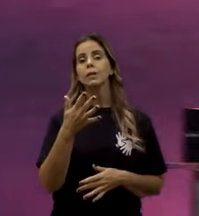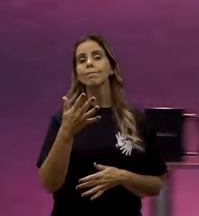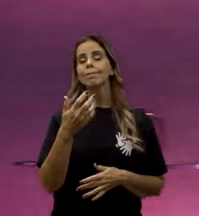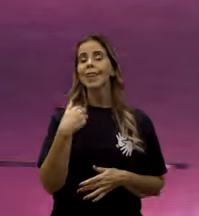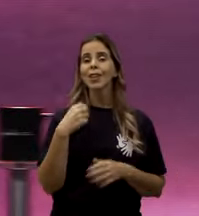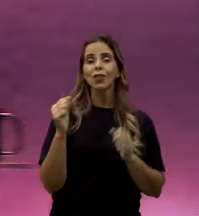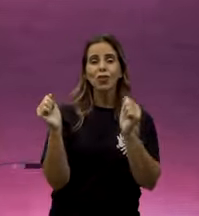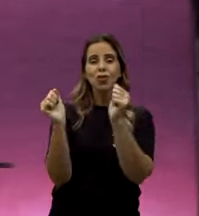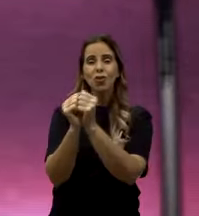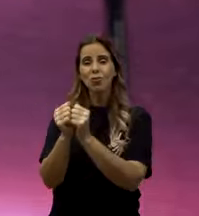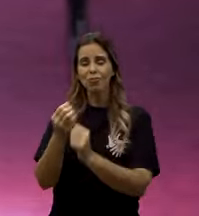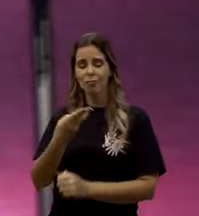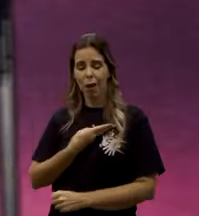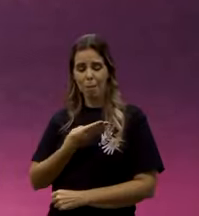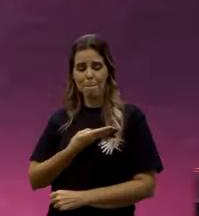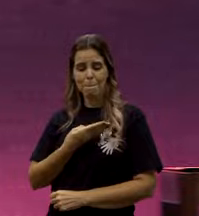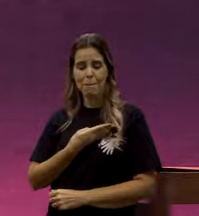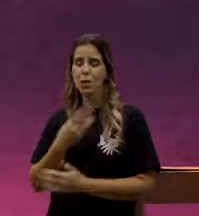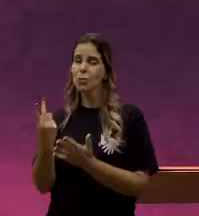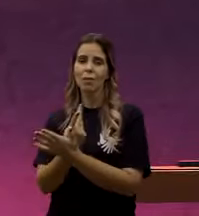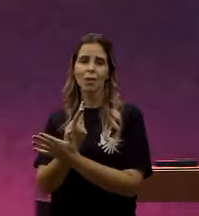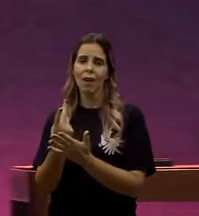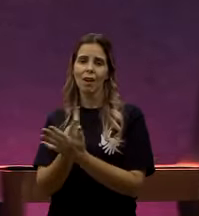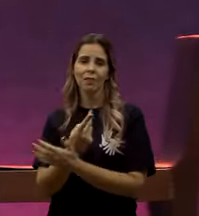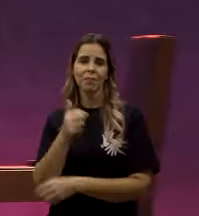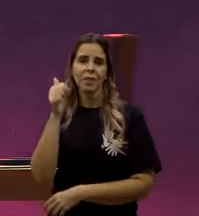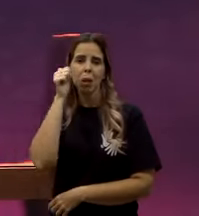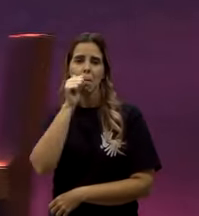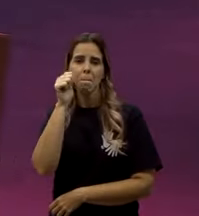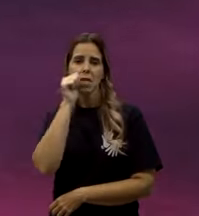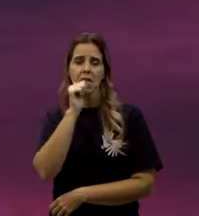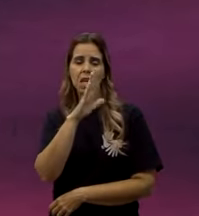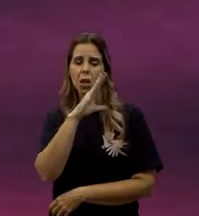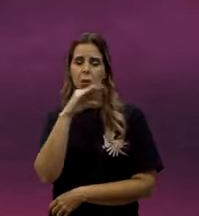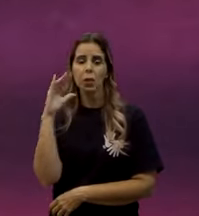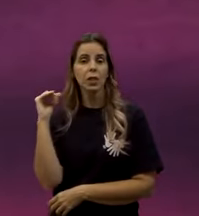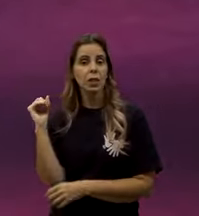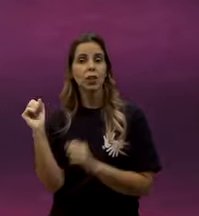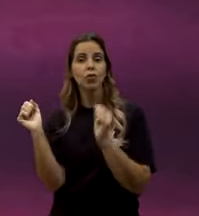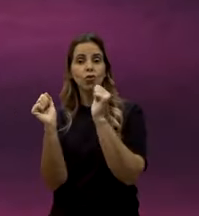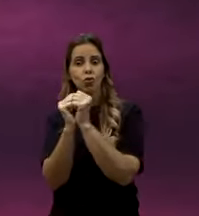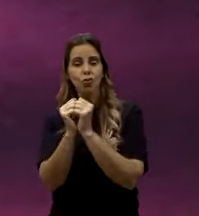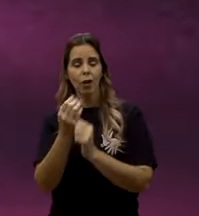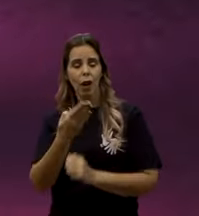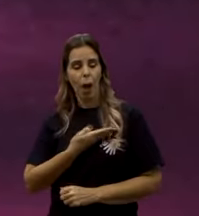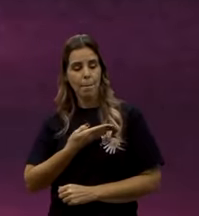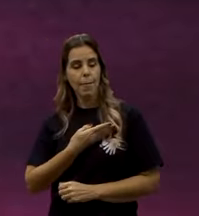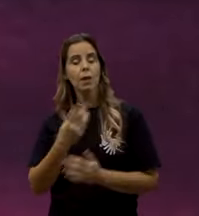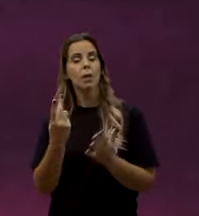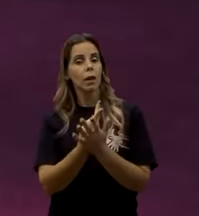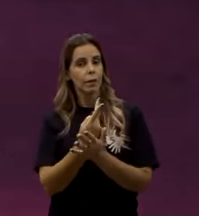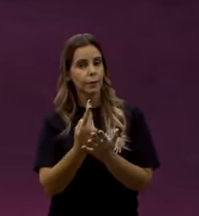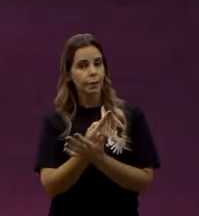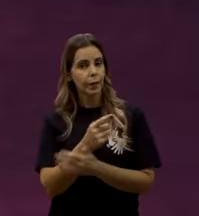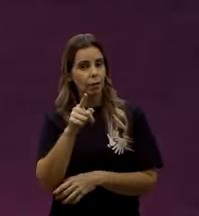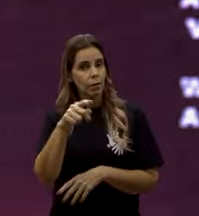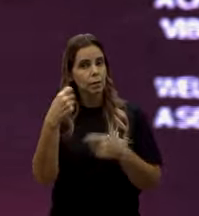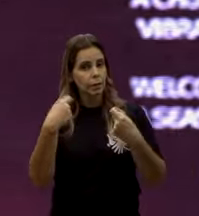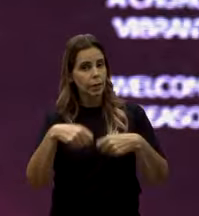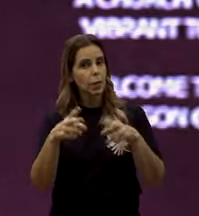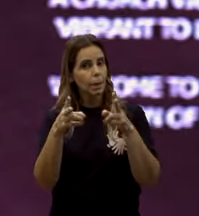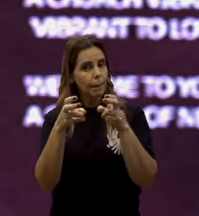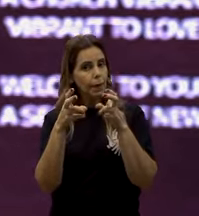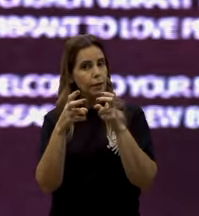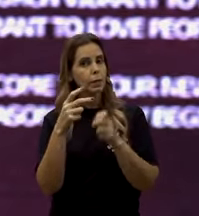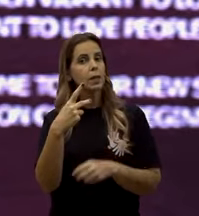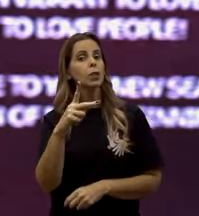errada foi a menina que começou a andar com as pessoas erradas E aí E cabe a nós pais olharmos com quem nossos filhos andam